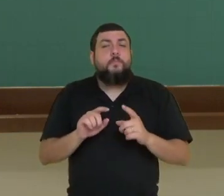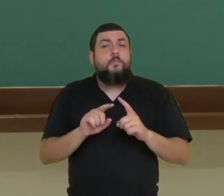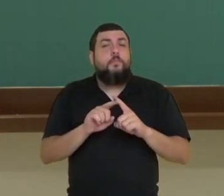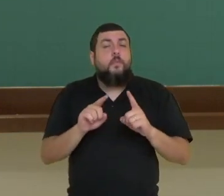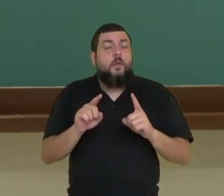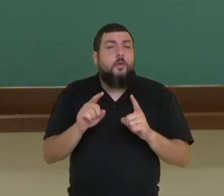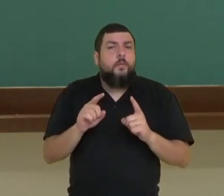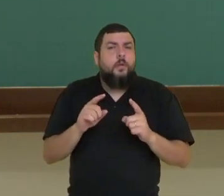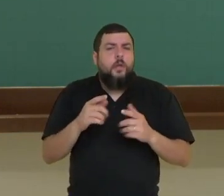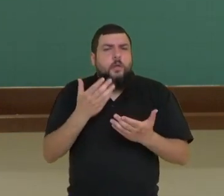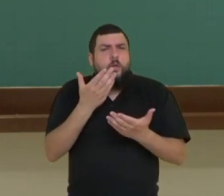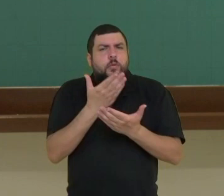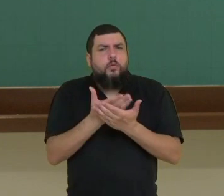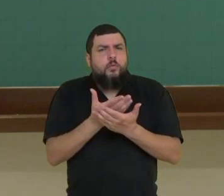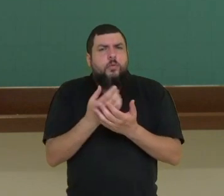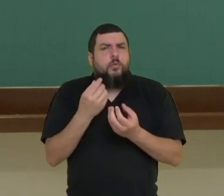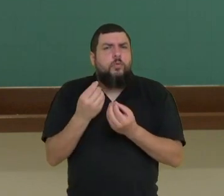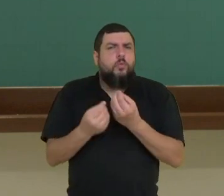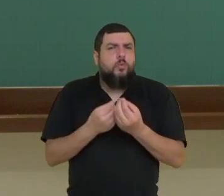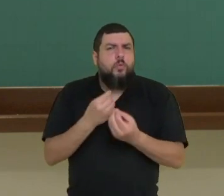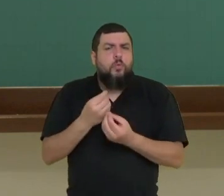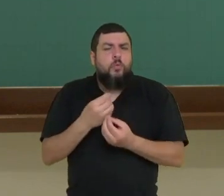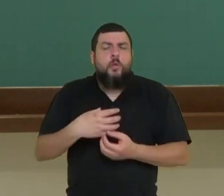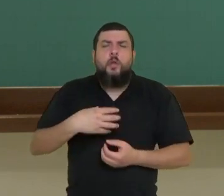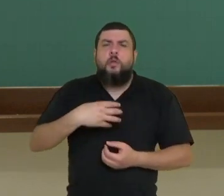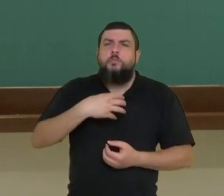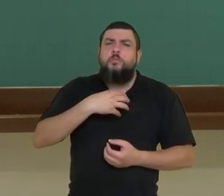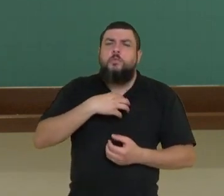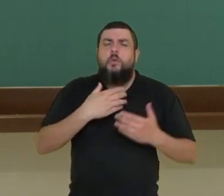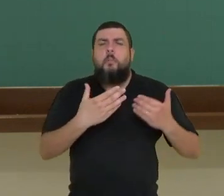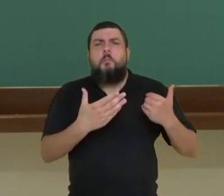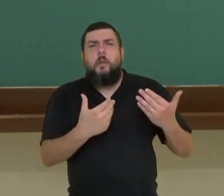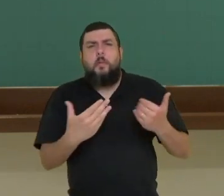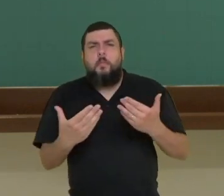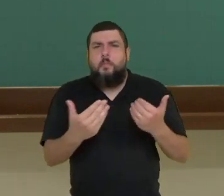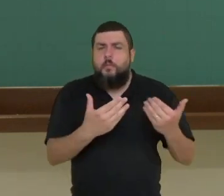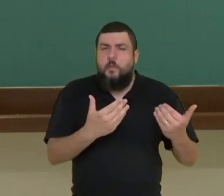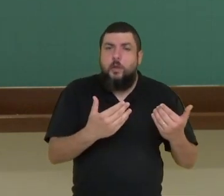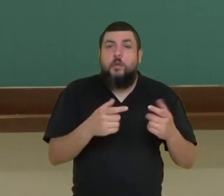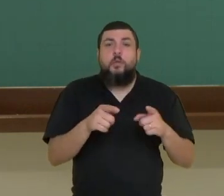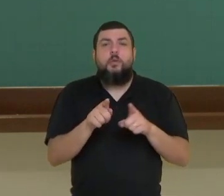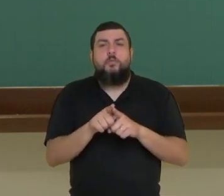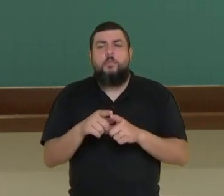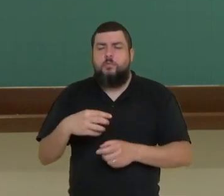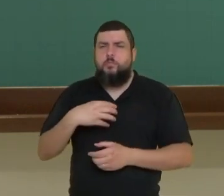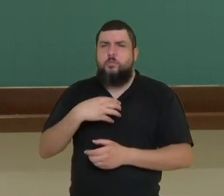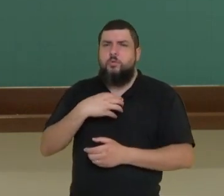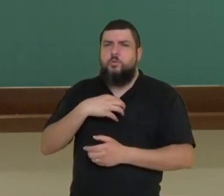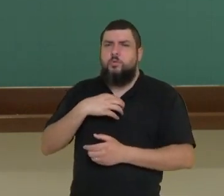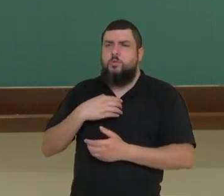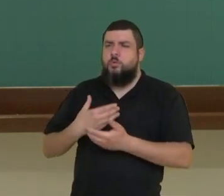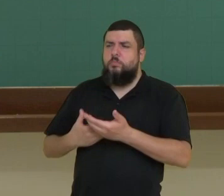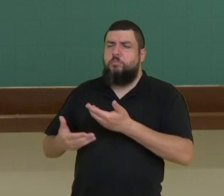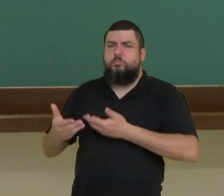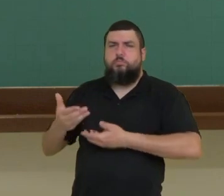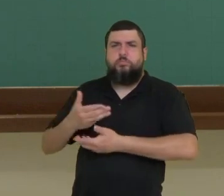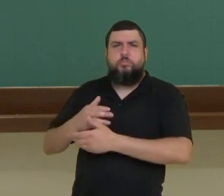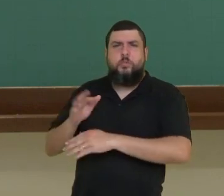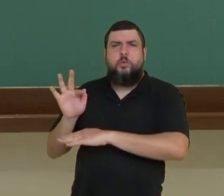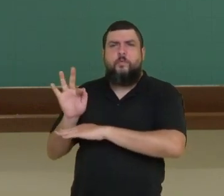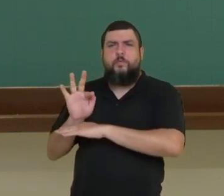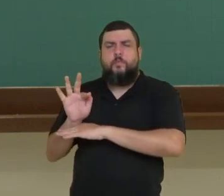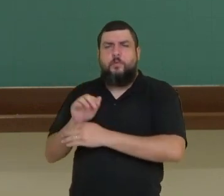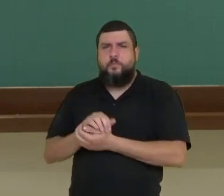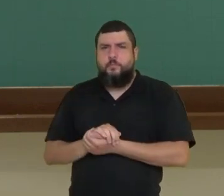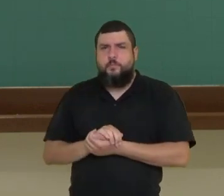a variedade sociocultural, a linguagem coloquial, e a linguagem formal. Na questão 3, o que